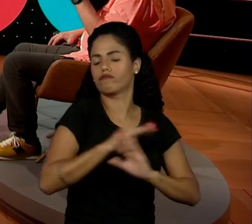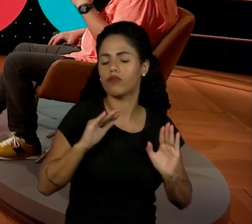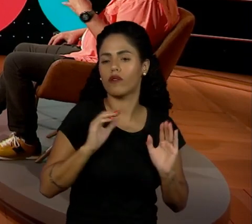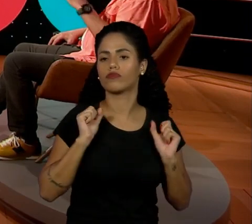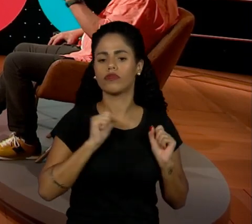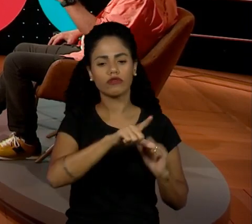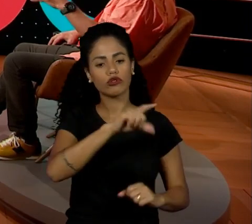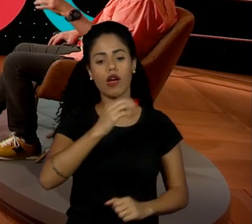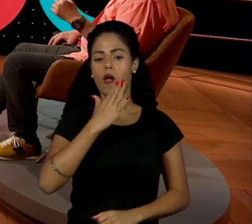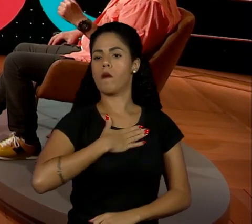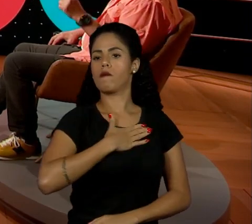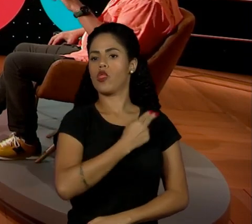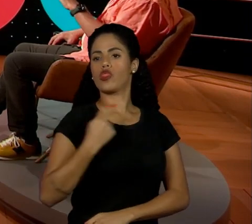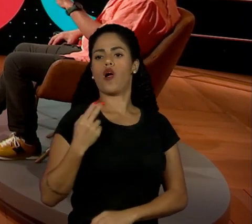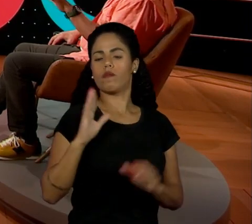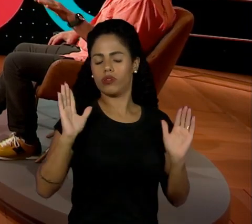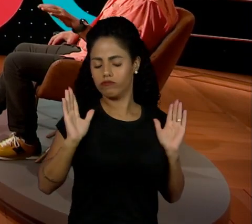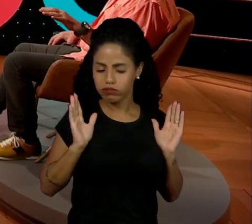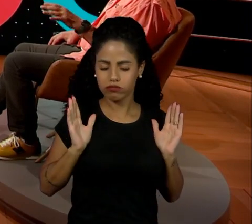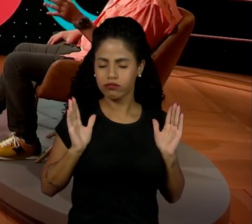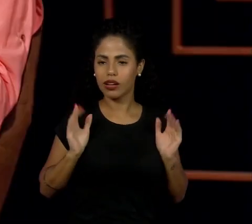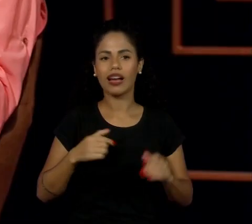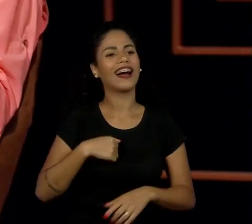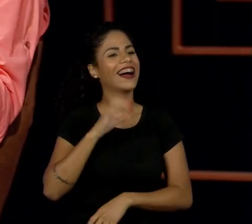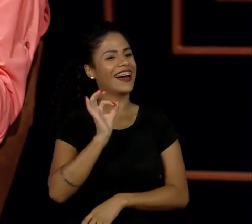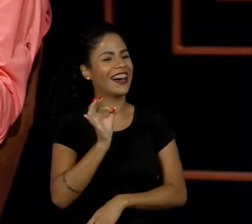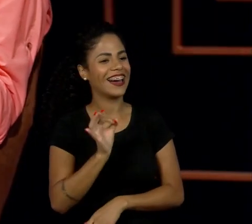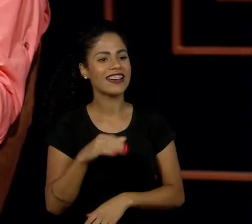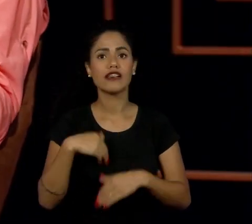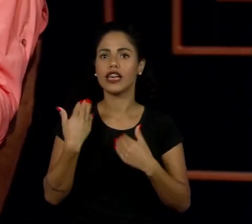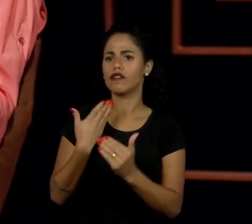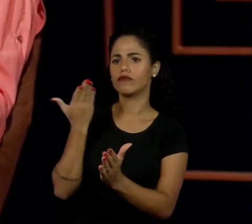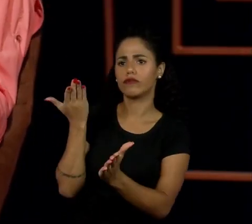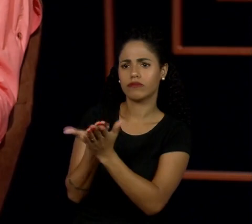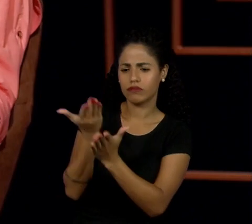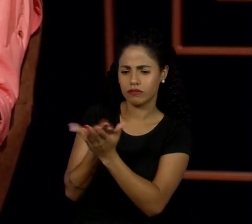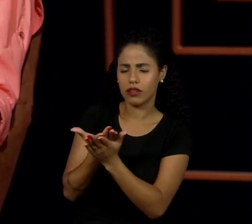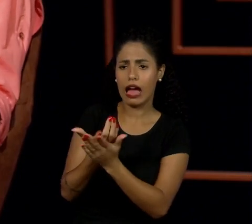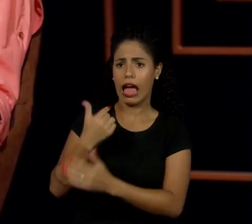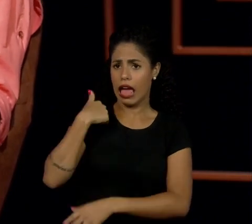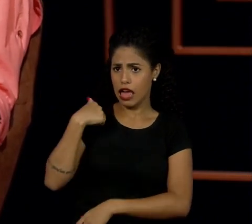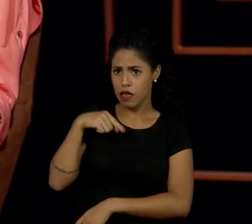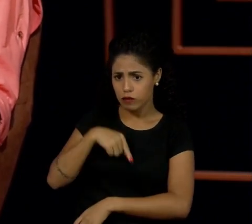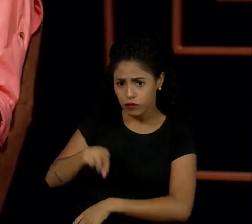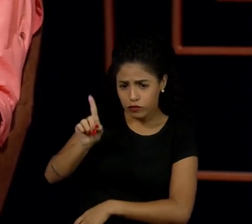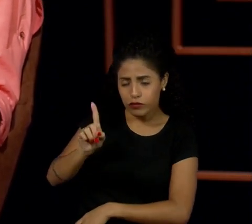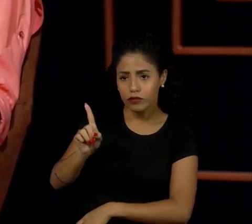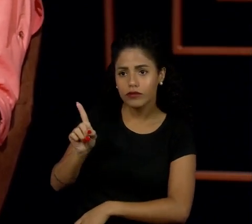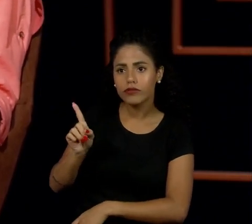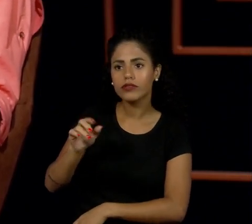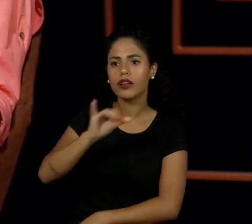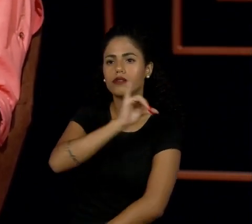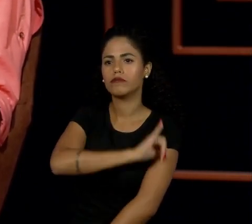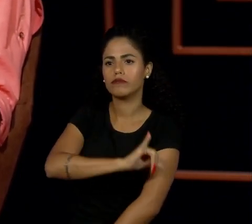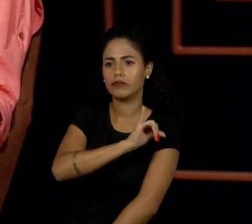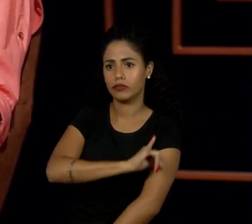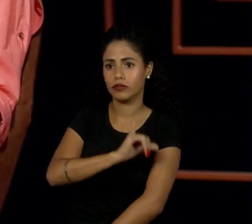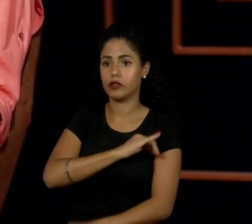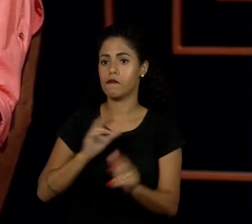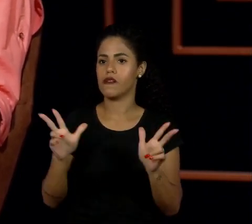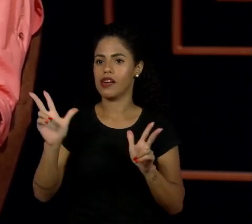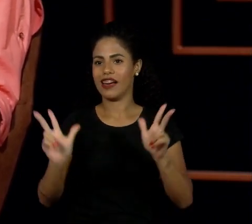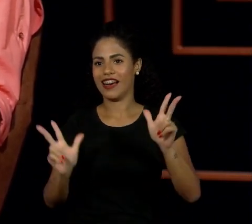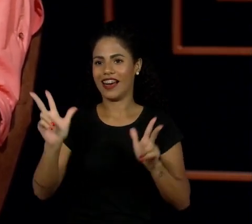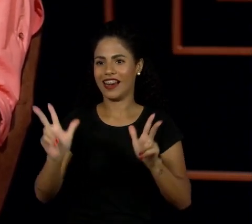colégio que tenha meu nome. Xará. Xará. E já ia dar aula lá. Quando eu fui para o Rio passar o carnaval